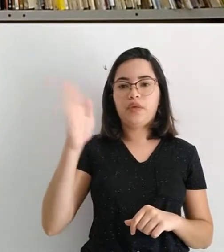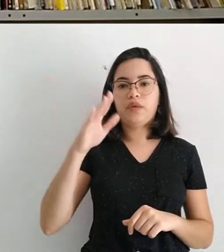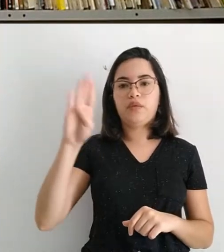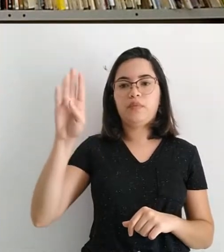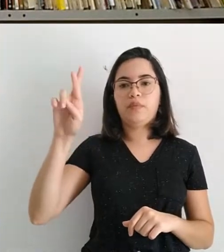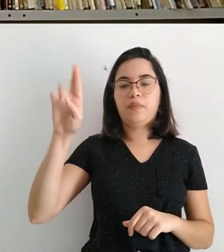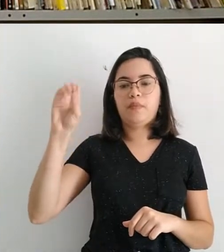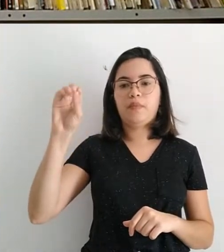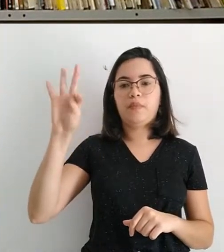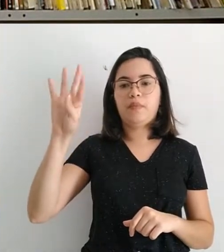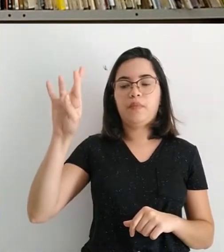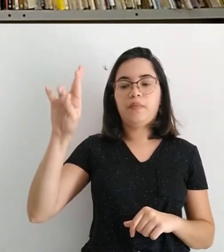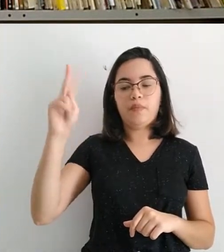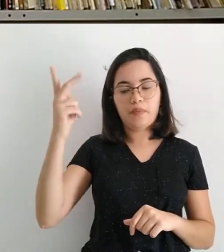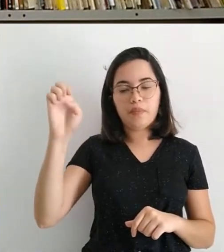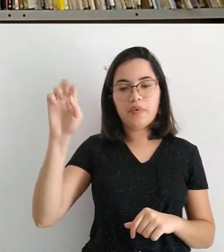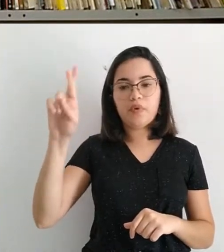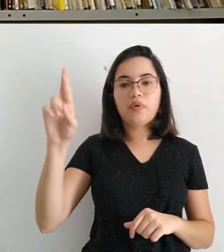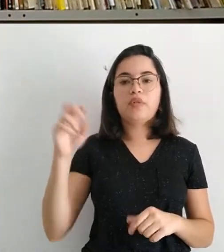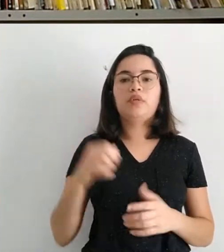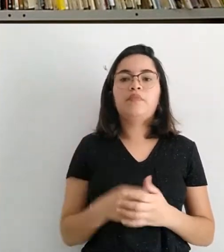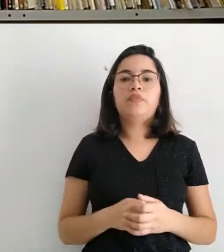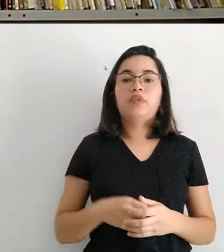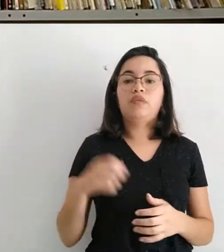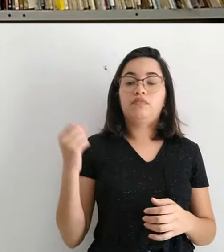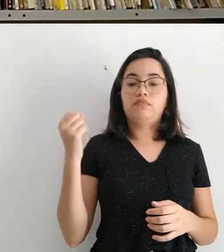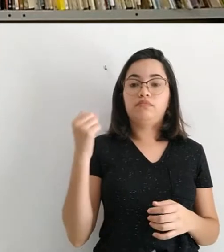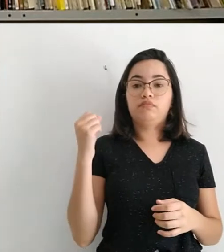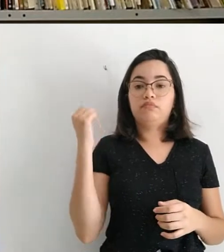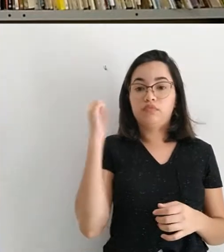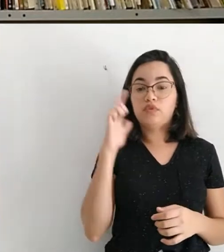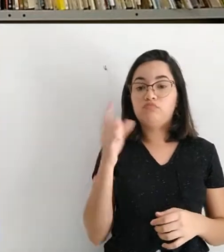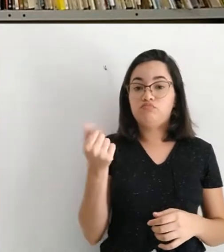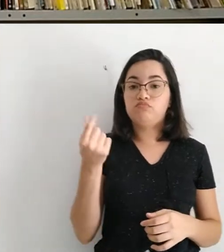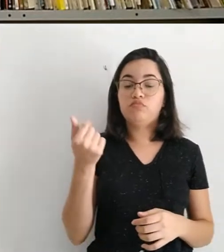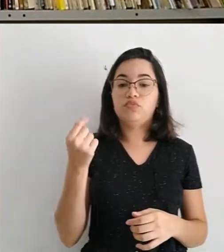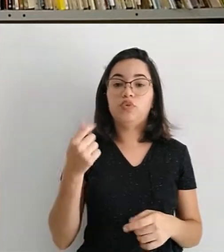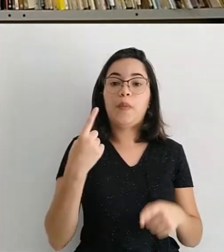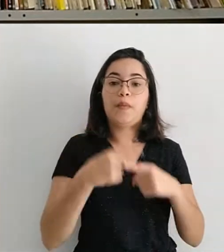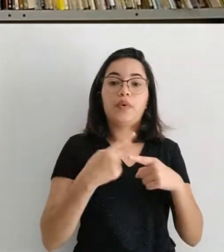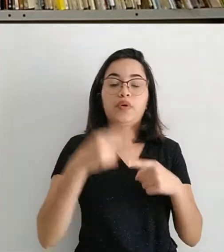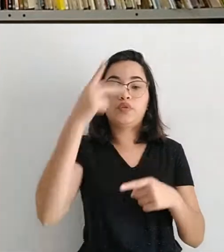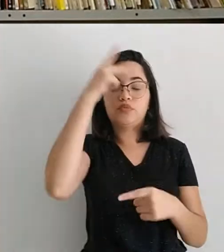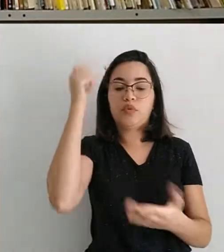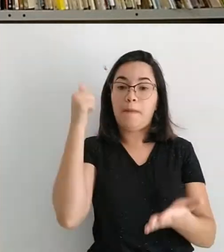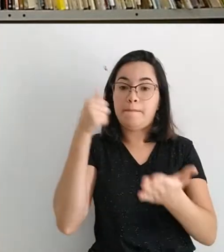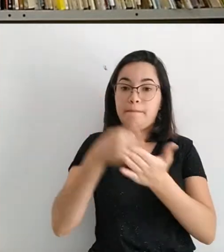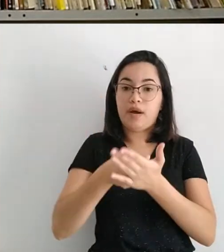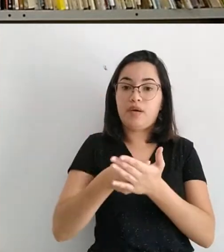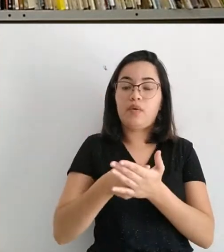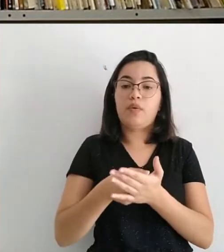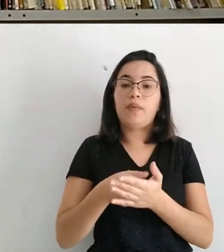que ganha muito dinheiro porque as pessoas pagam para assistir,